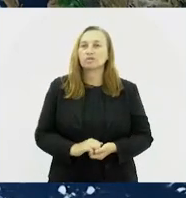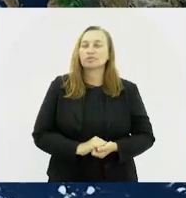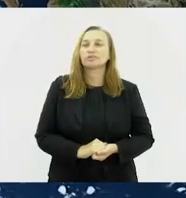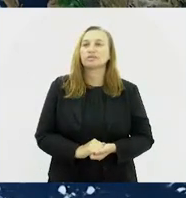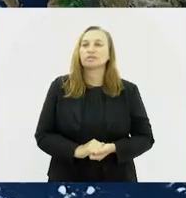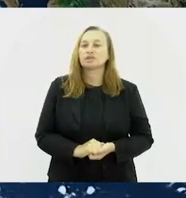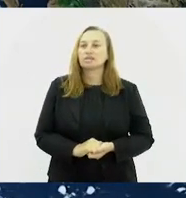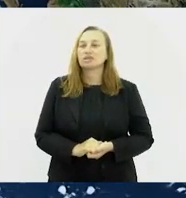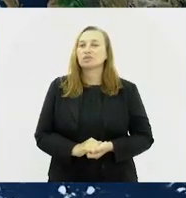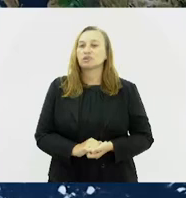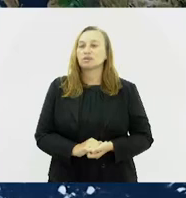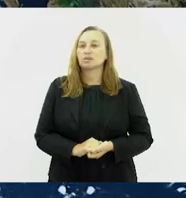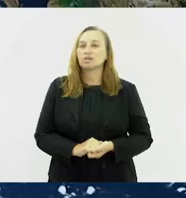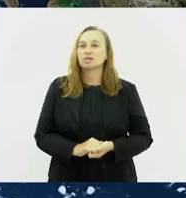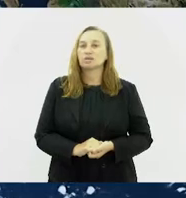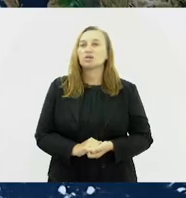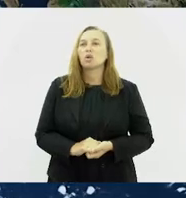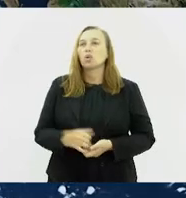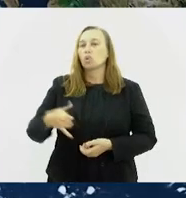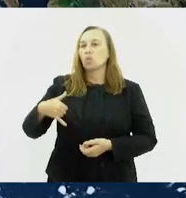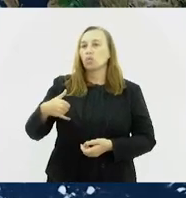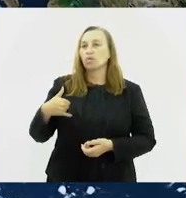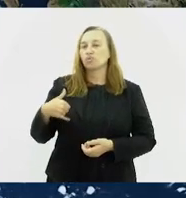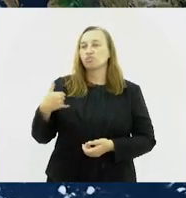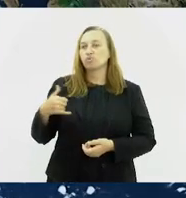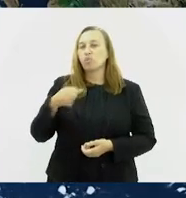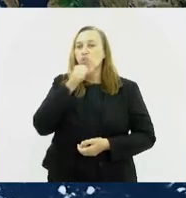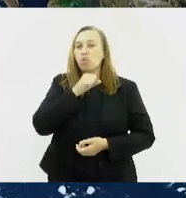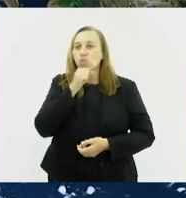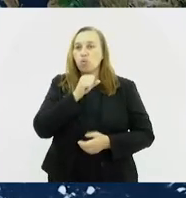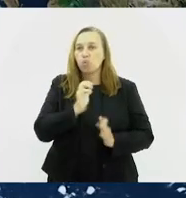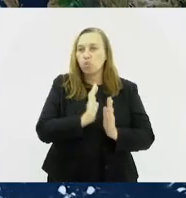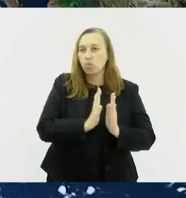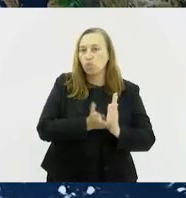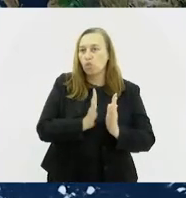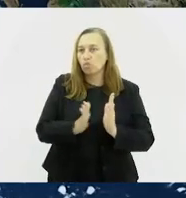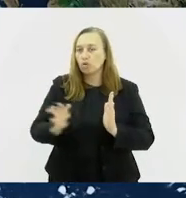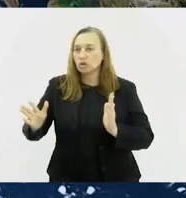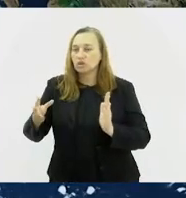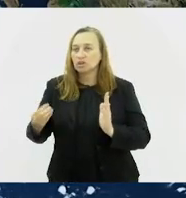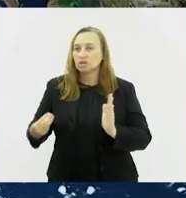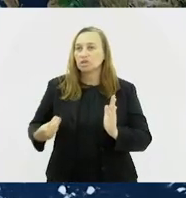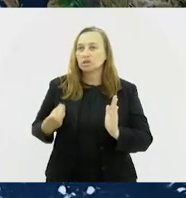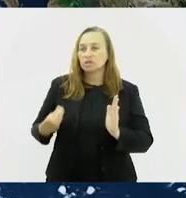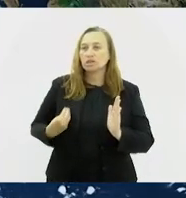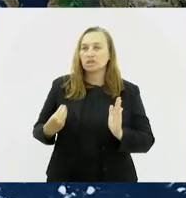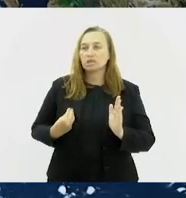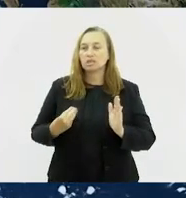nervoso. O envelhecimento é um processo que deve ser vivenciado com autonomia,